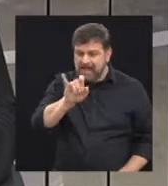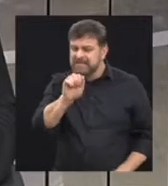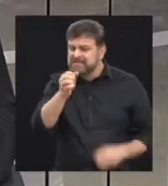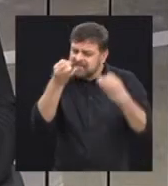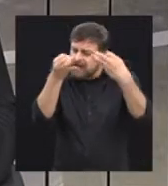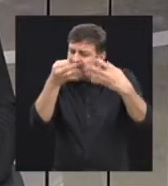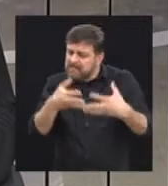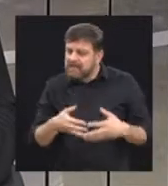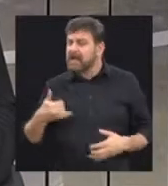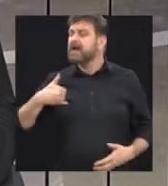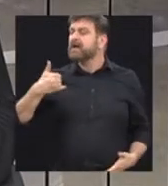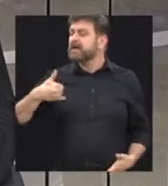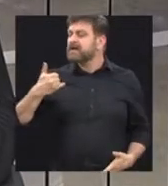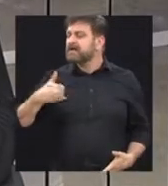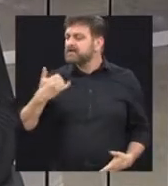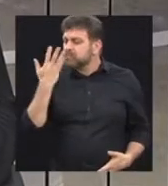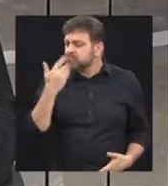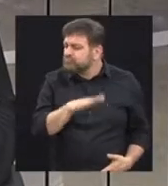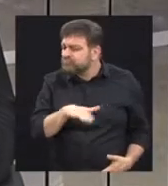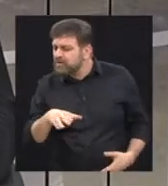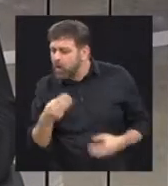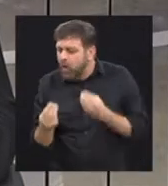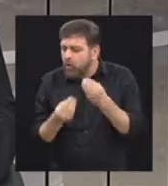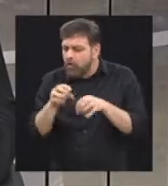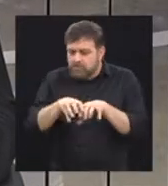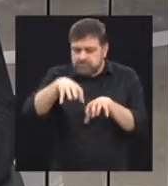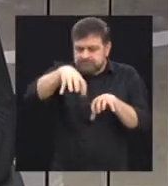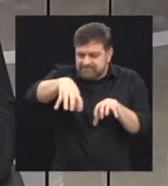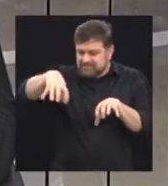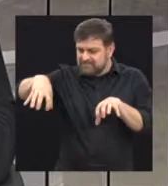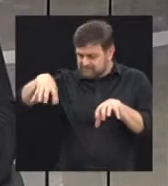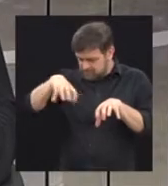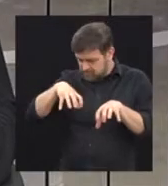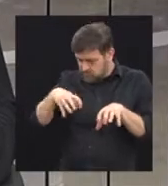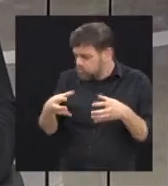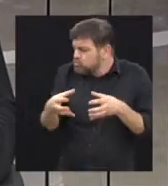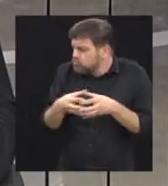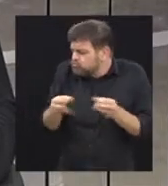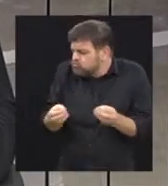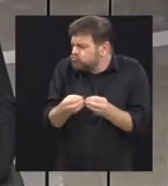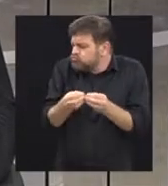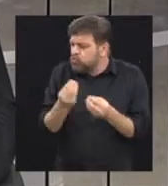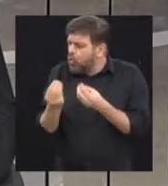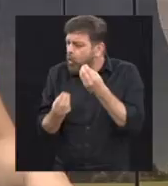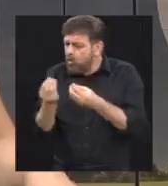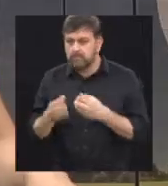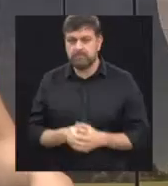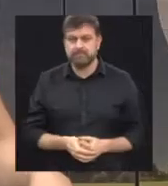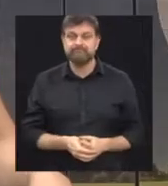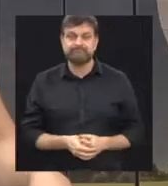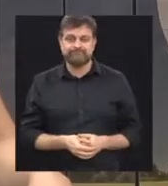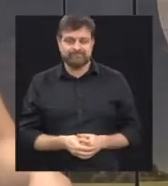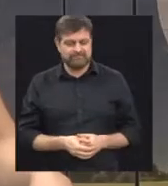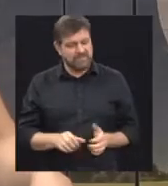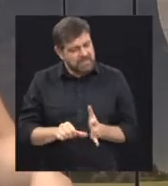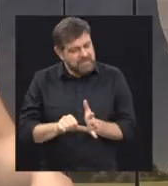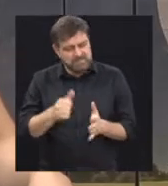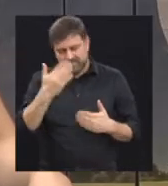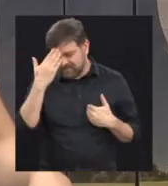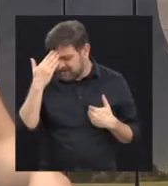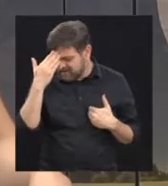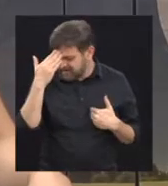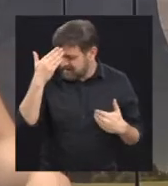gente um pouquinho das idades das crianças, como vocês setorizam elas e tal. Então, Mariana, primeiramente,